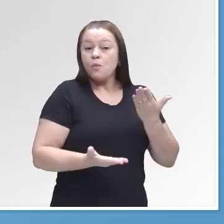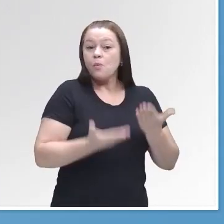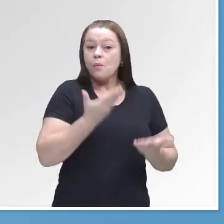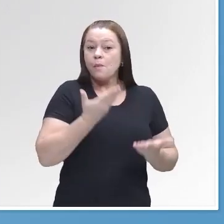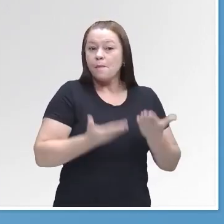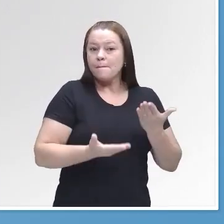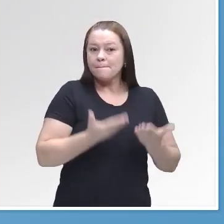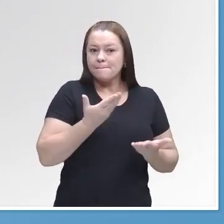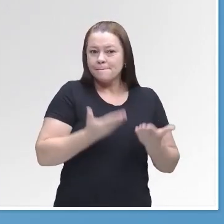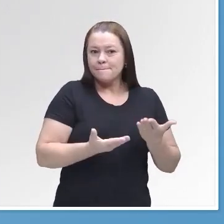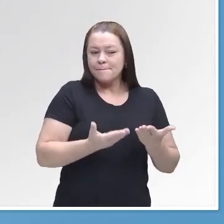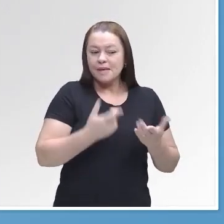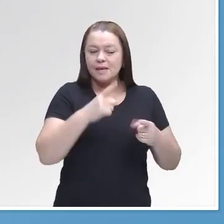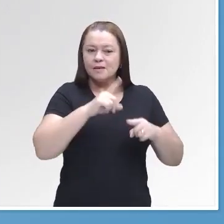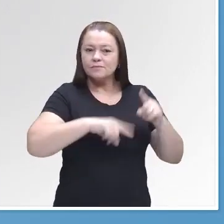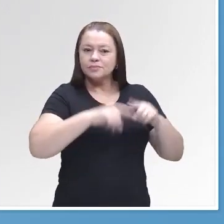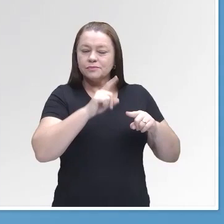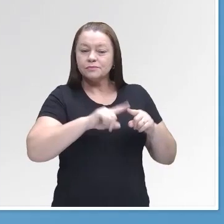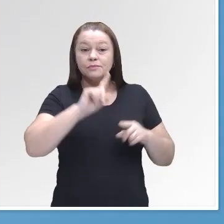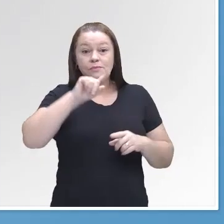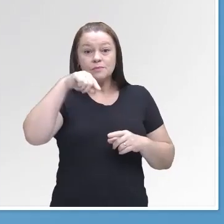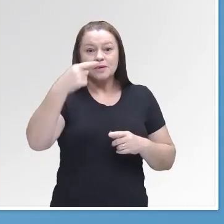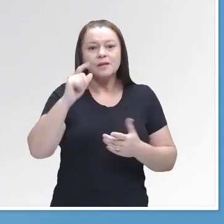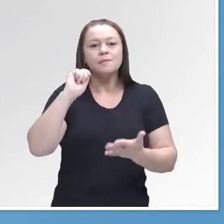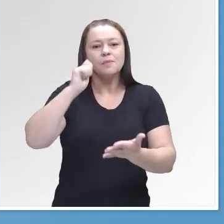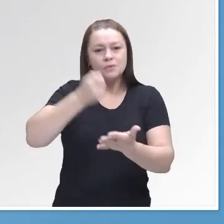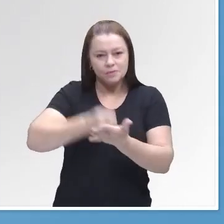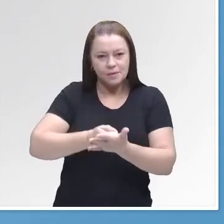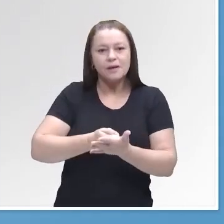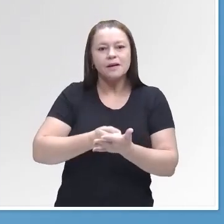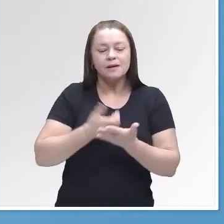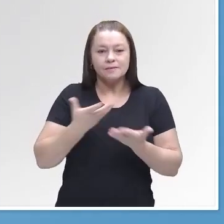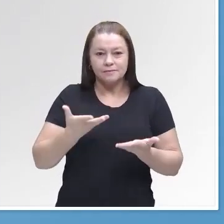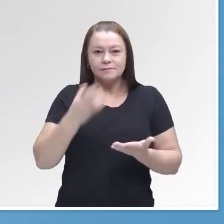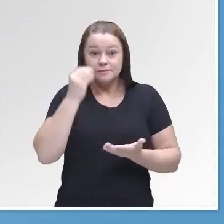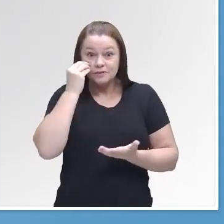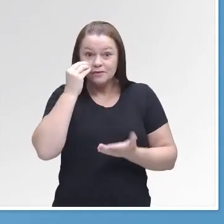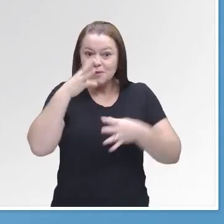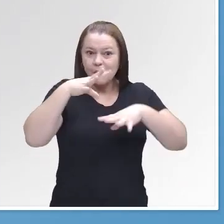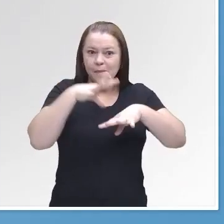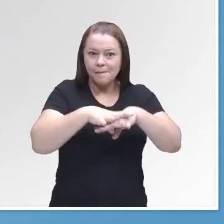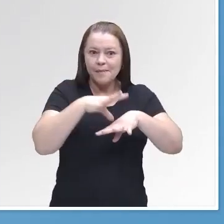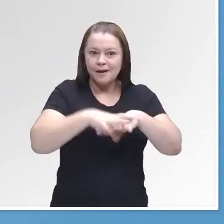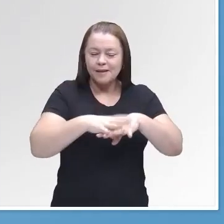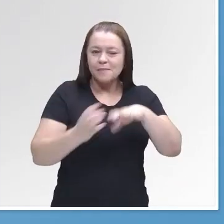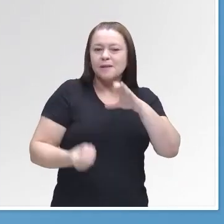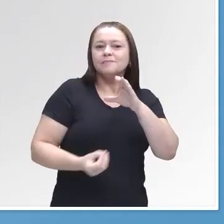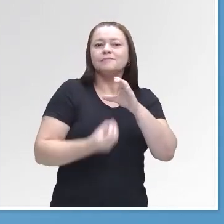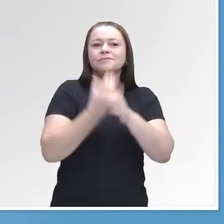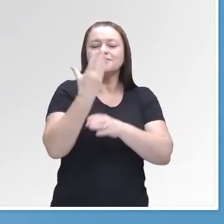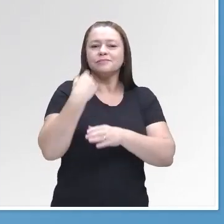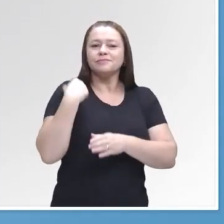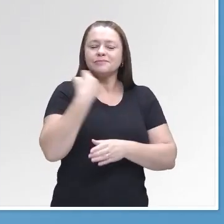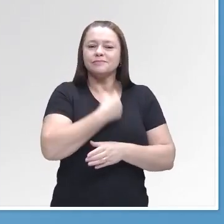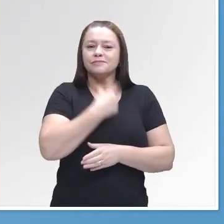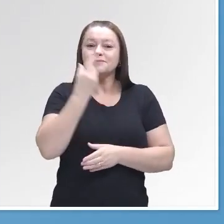produto para efetuarmos o pagamento. Olha a matemática aparecendo aí no nosso dia a dia.